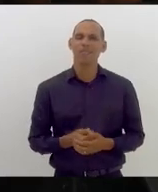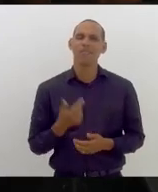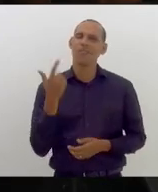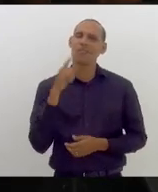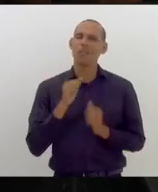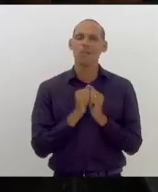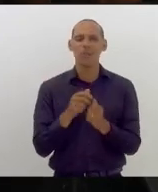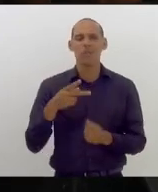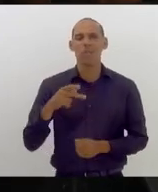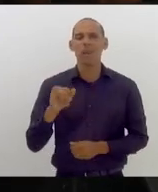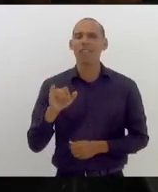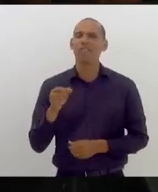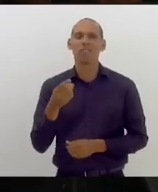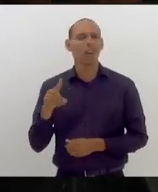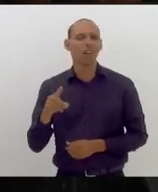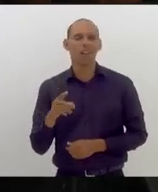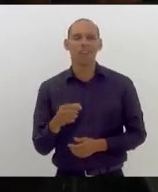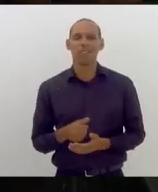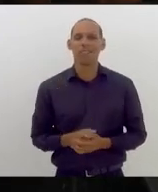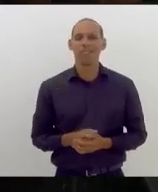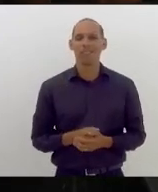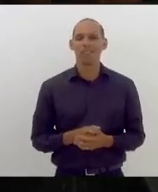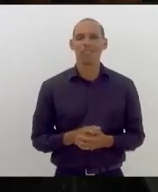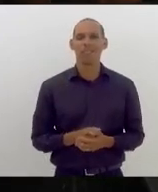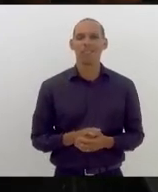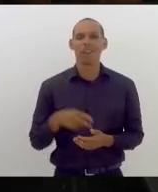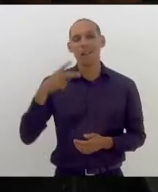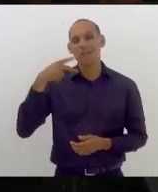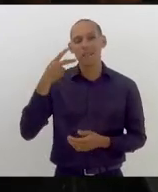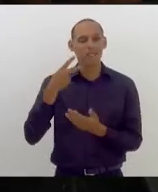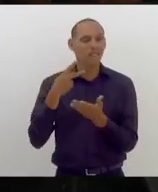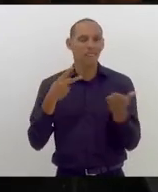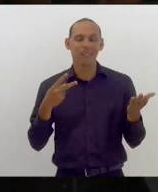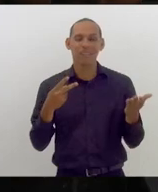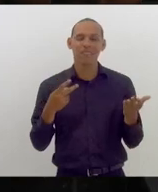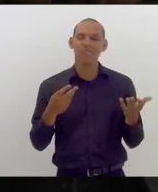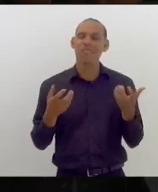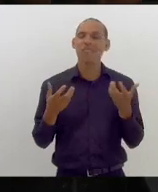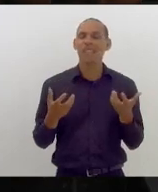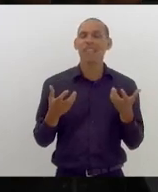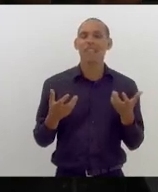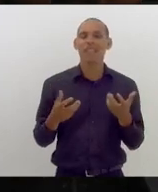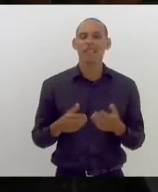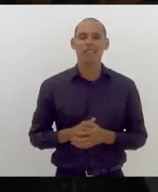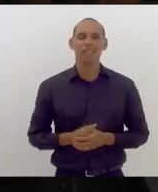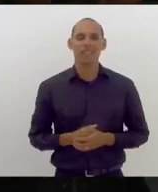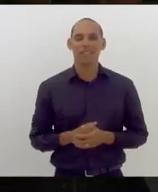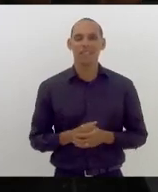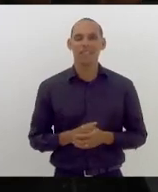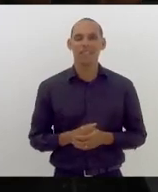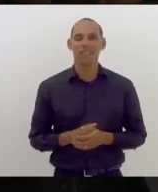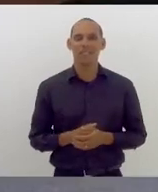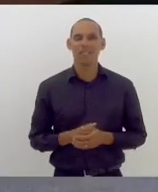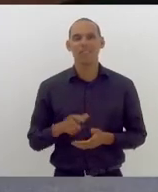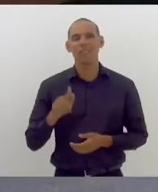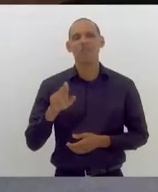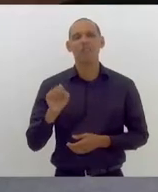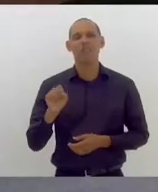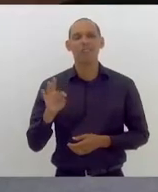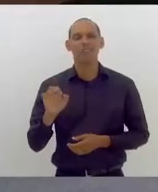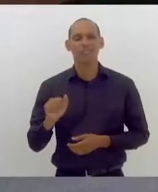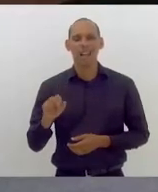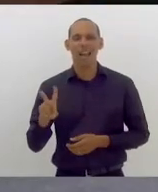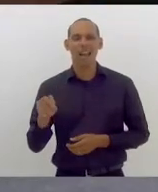com Paixão também, nossos vereadores, quer dizer, queria aqui poder deixar Gustavo Henrique dando